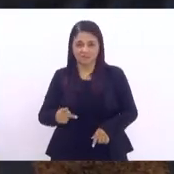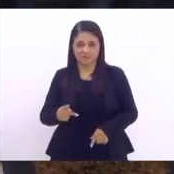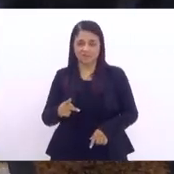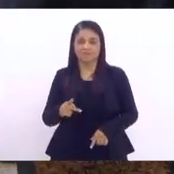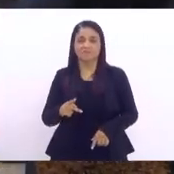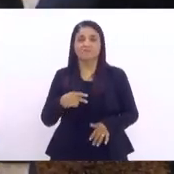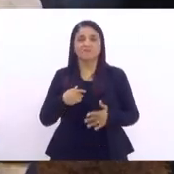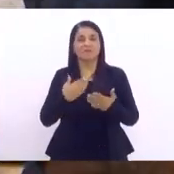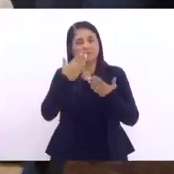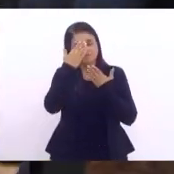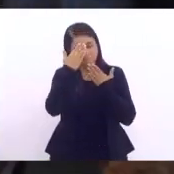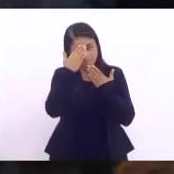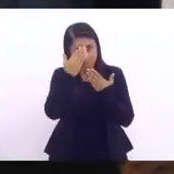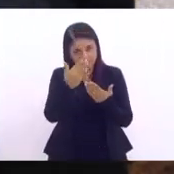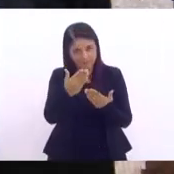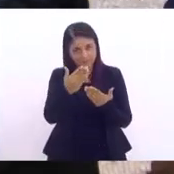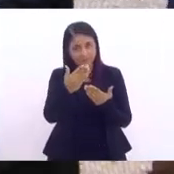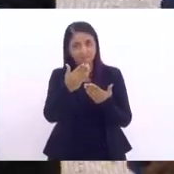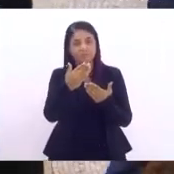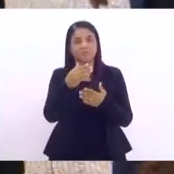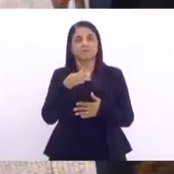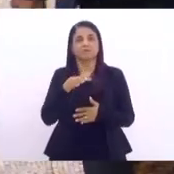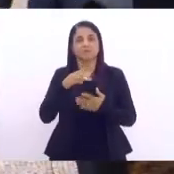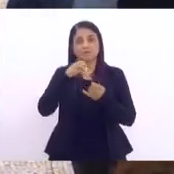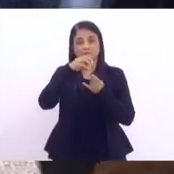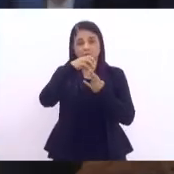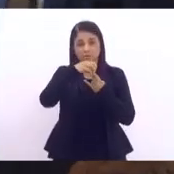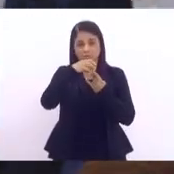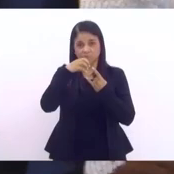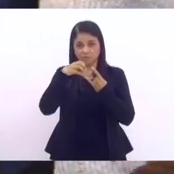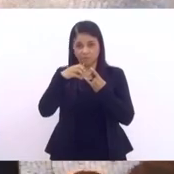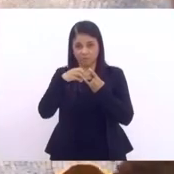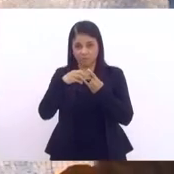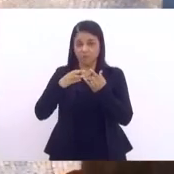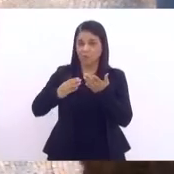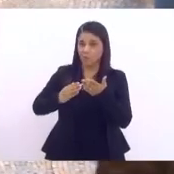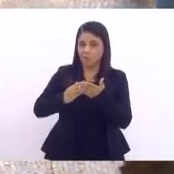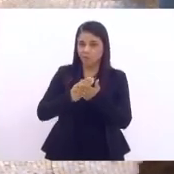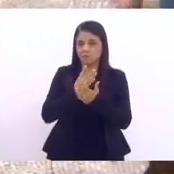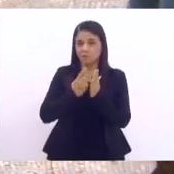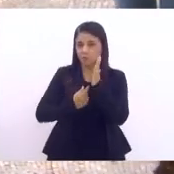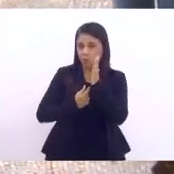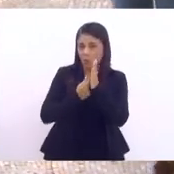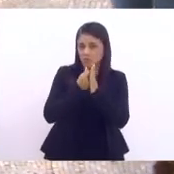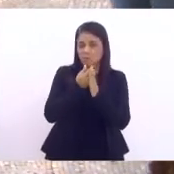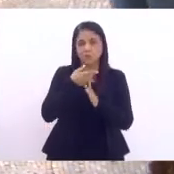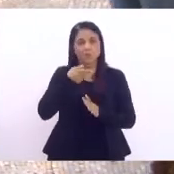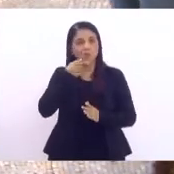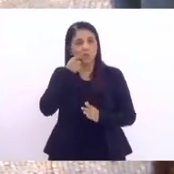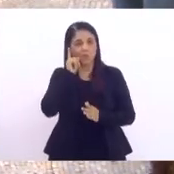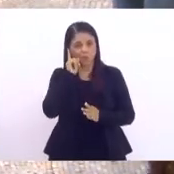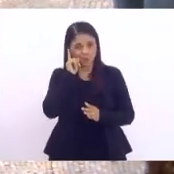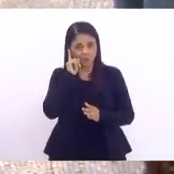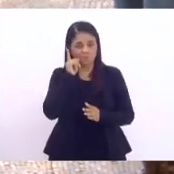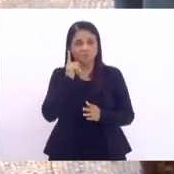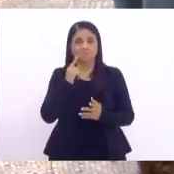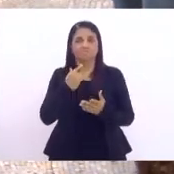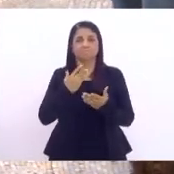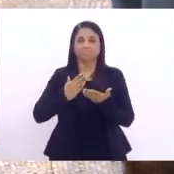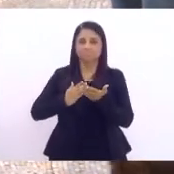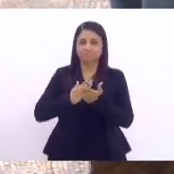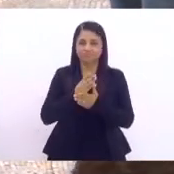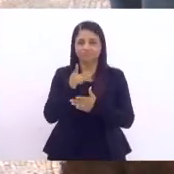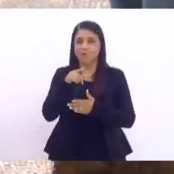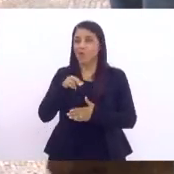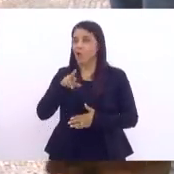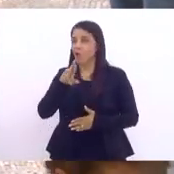da Fiocruz, com a aprovação no orçamento no dia de ontem, Robson acompanhou muito bem, dos 25